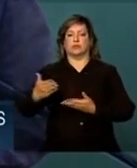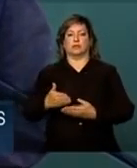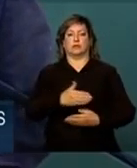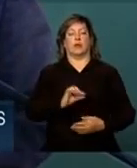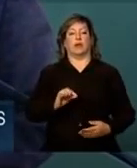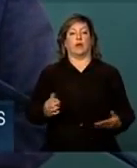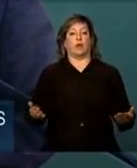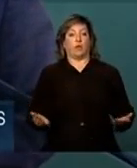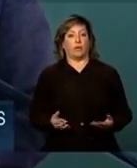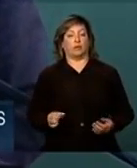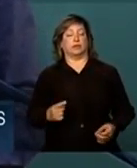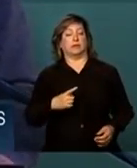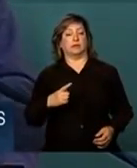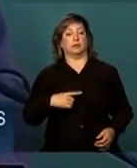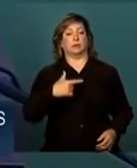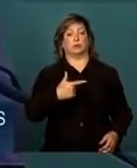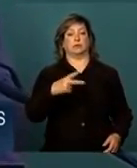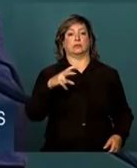hoje,